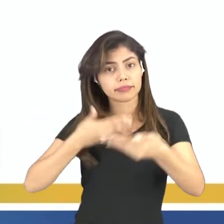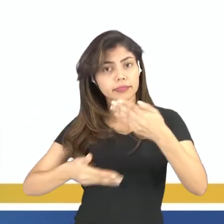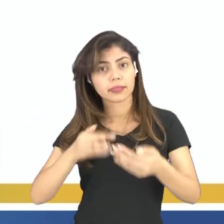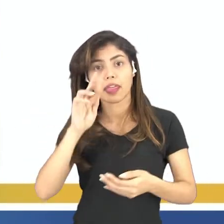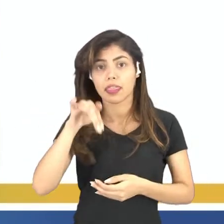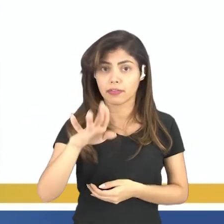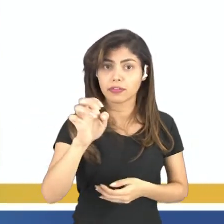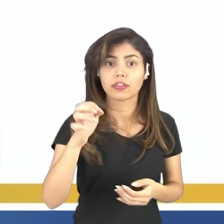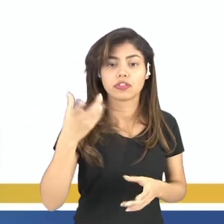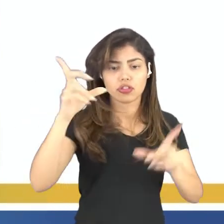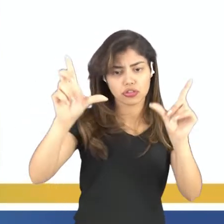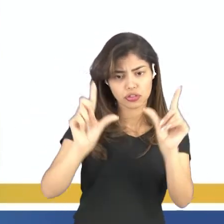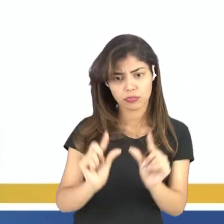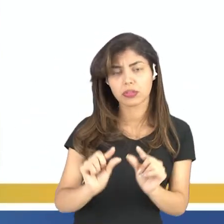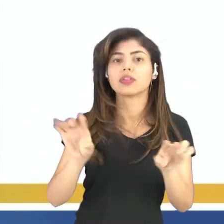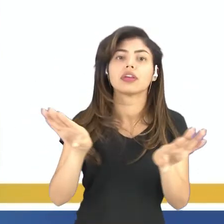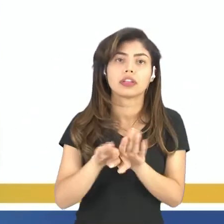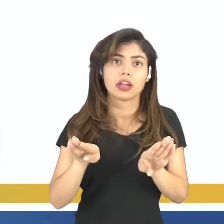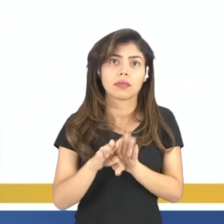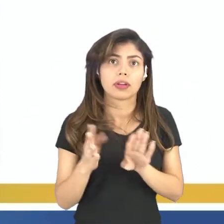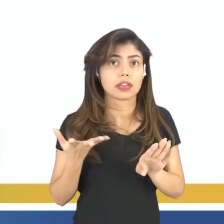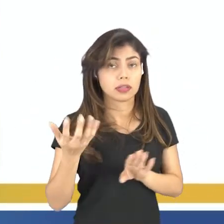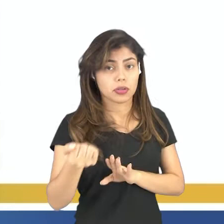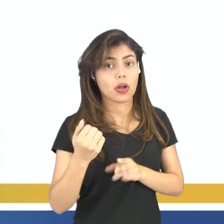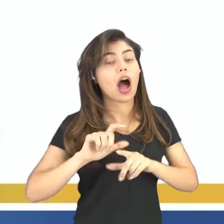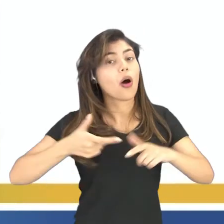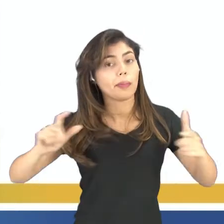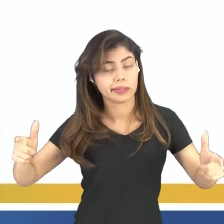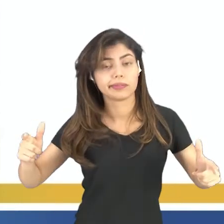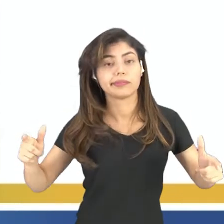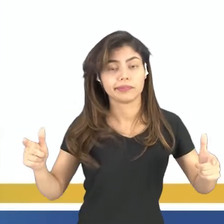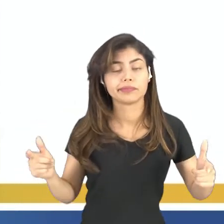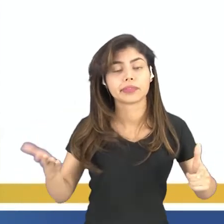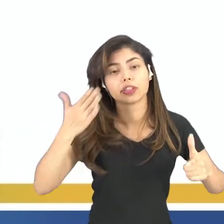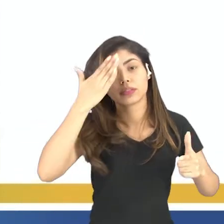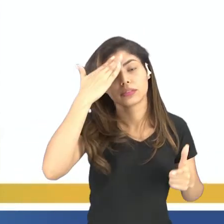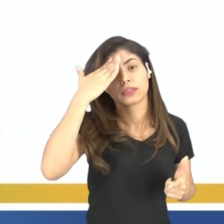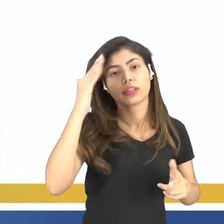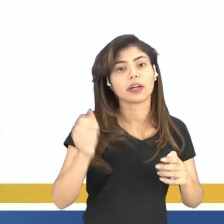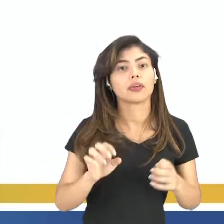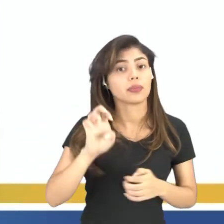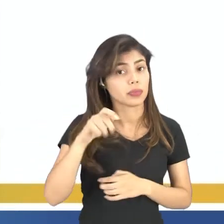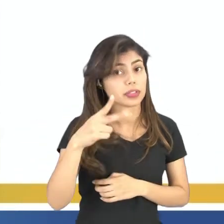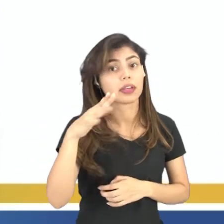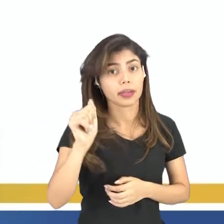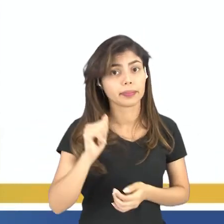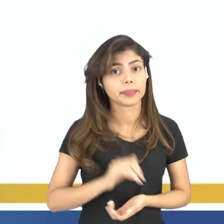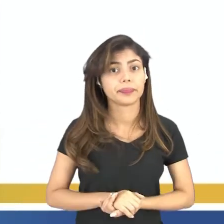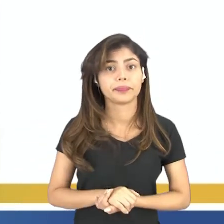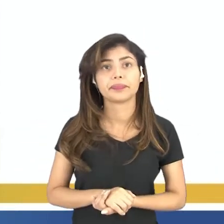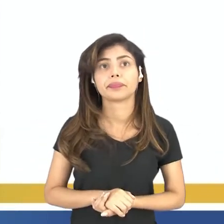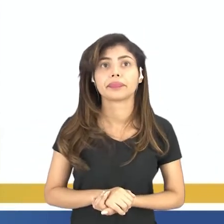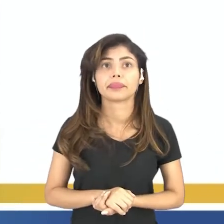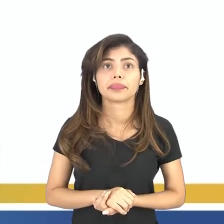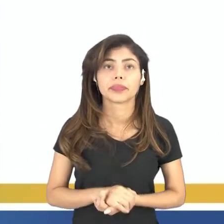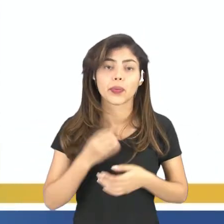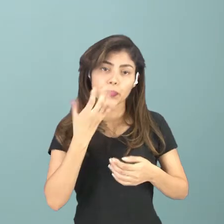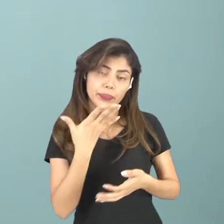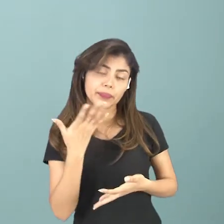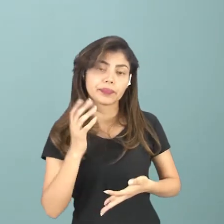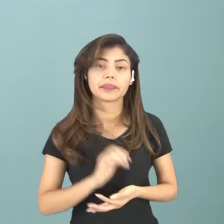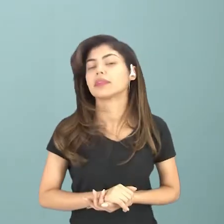recebe energia cedida pela fonte e durante a transferência, a energia da fonte diminui e a do receptor